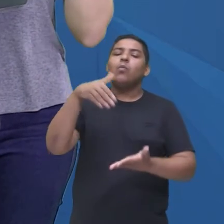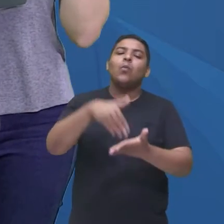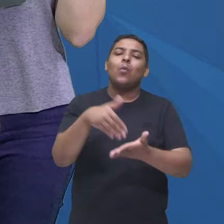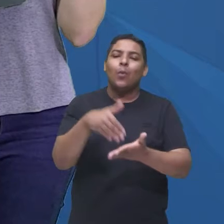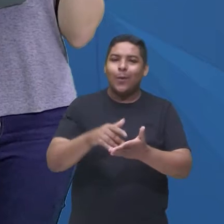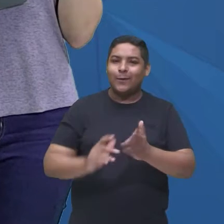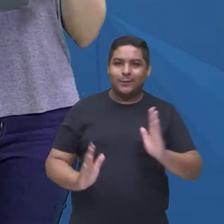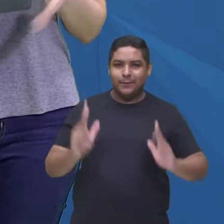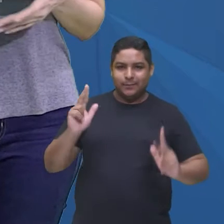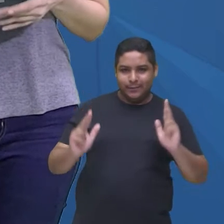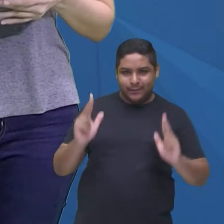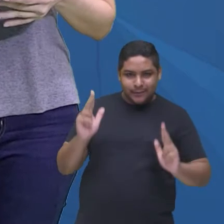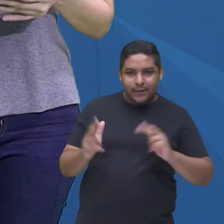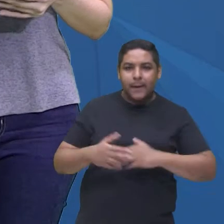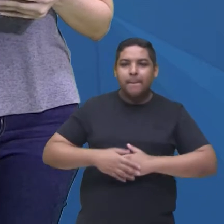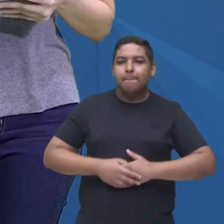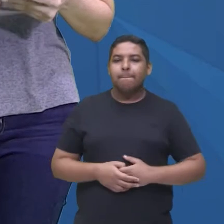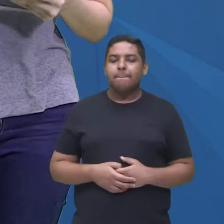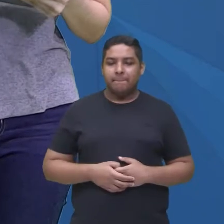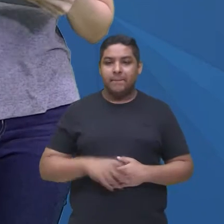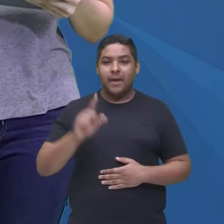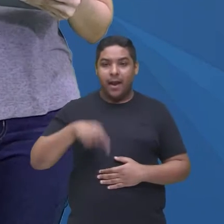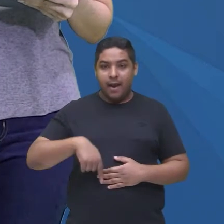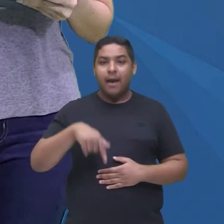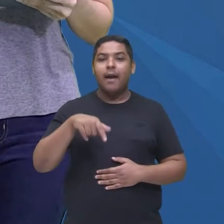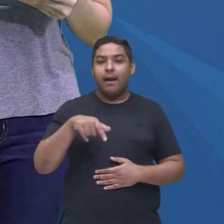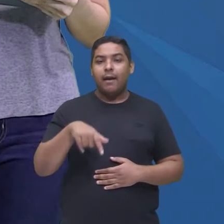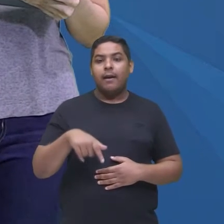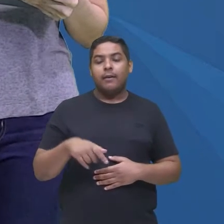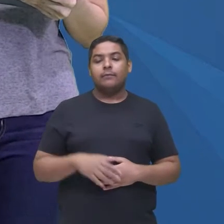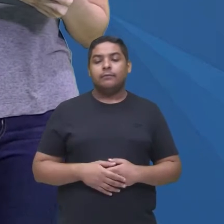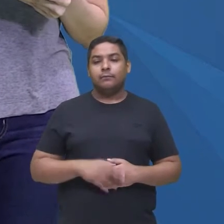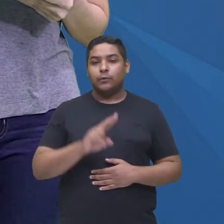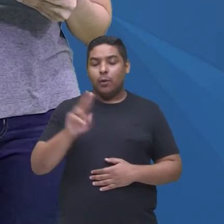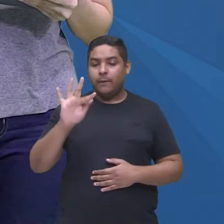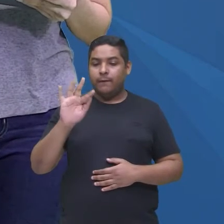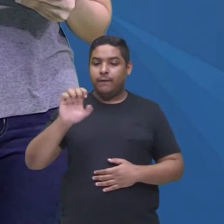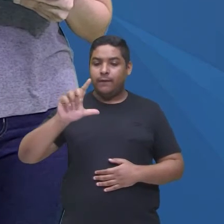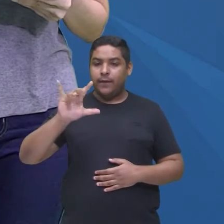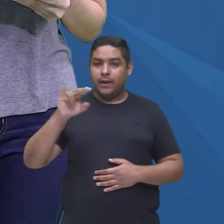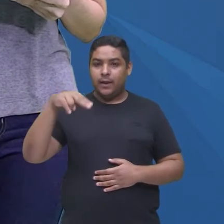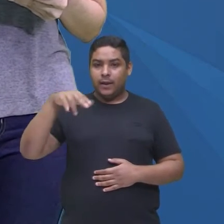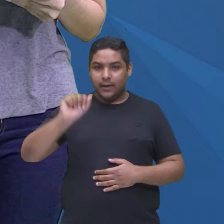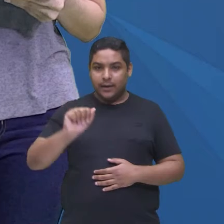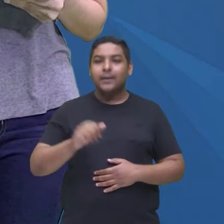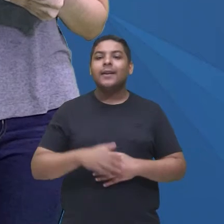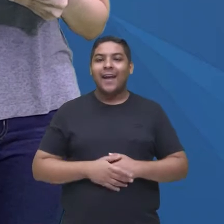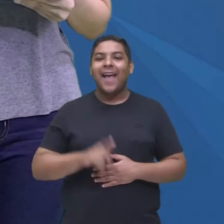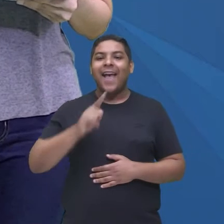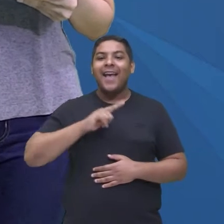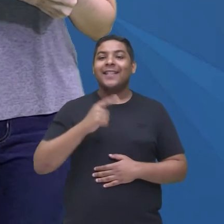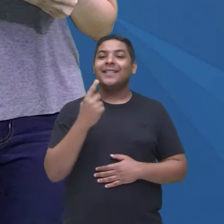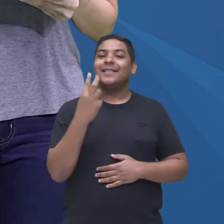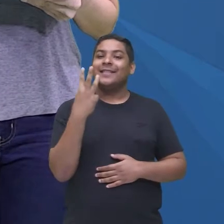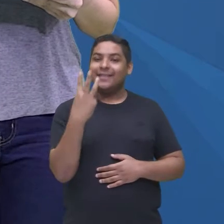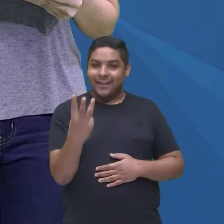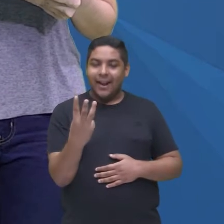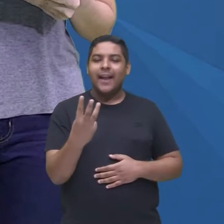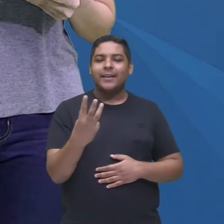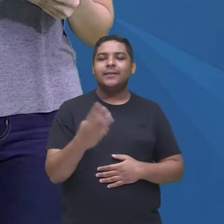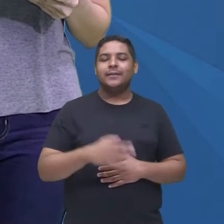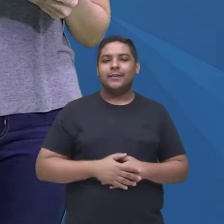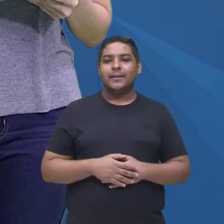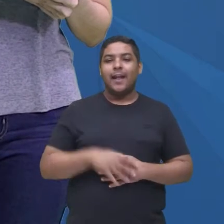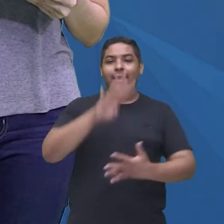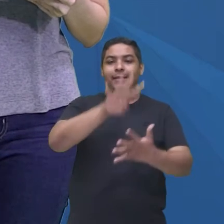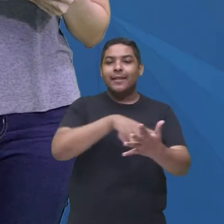tem gente que diz que o nome Felina é uma composição de 3 elementos do símbolo, né, de 3 elementos químicos, que é